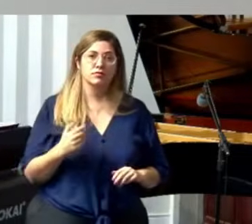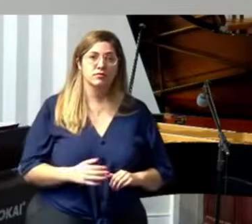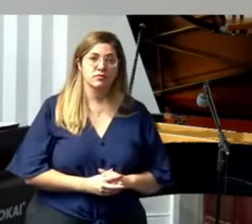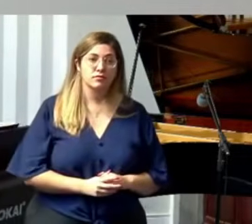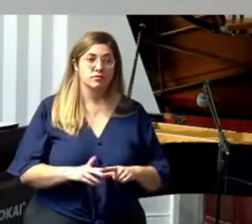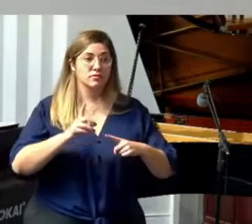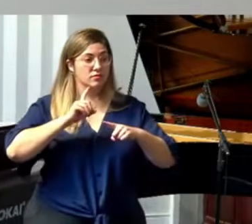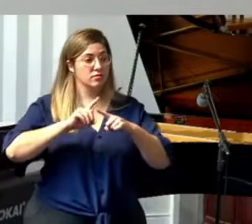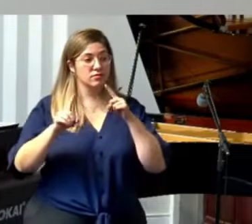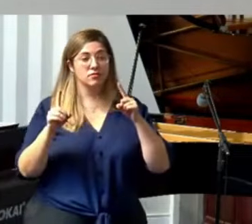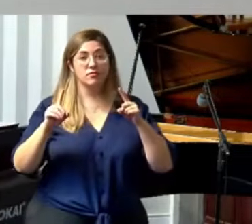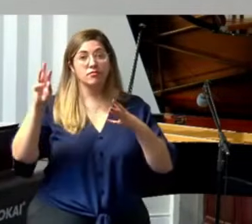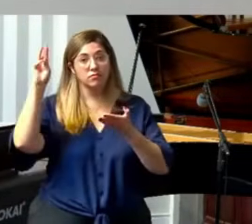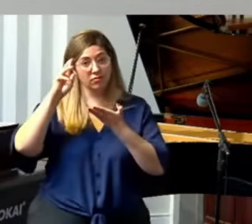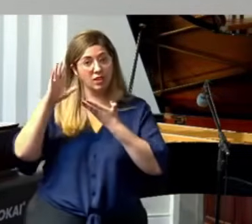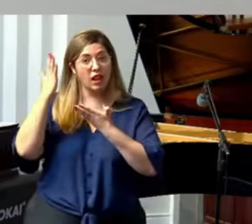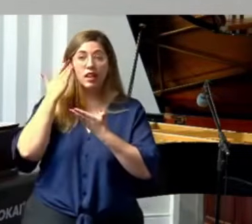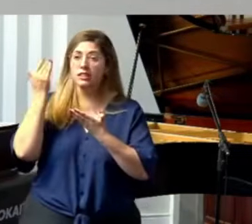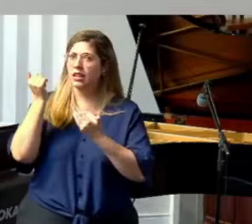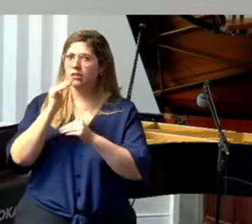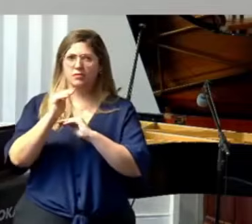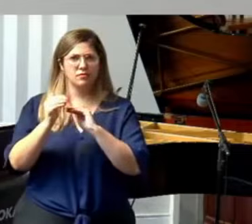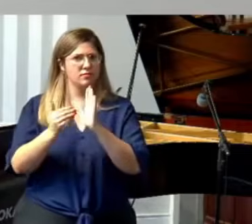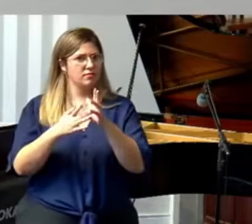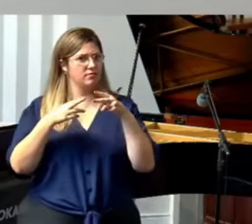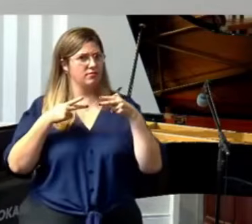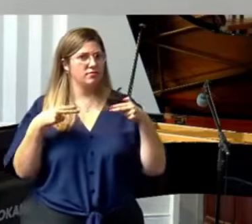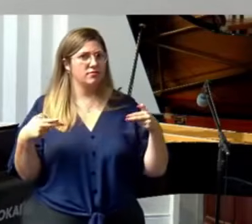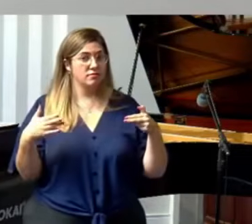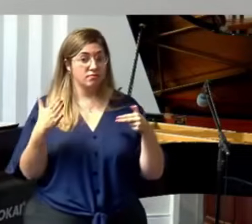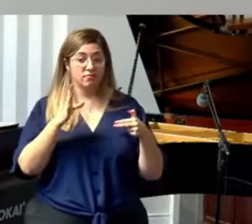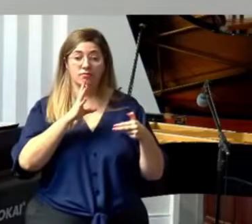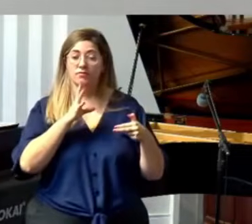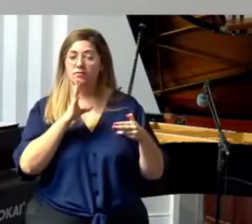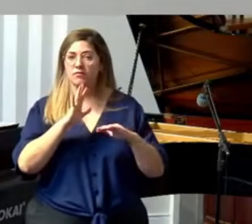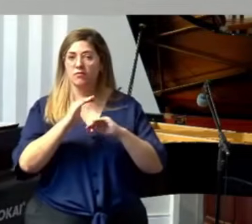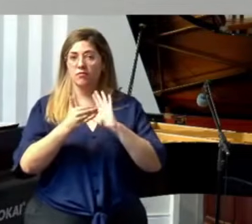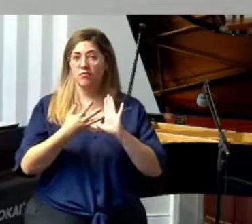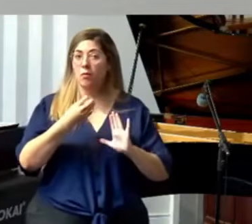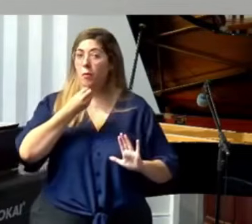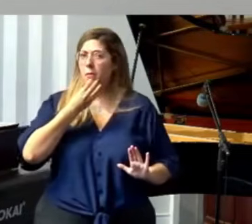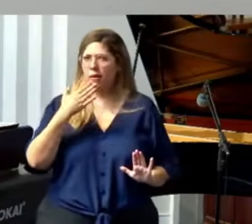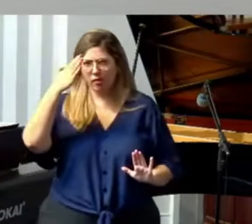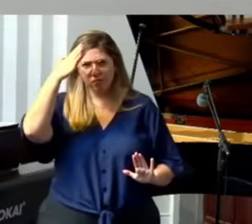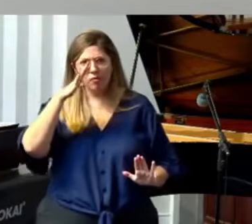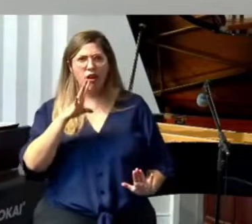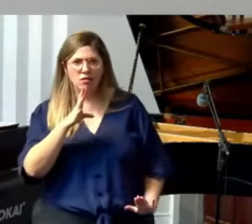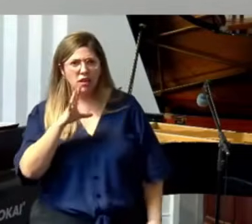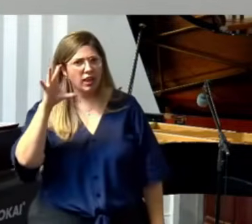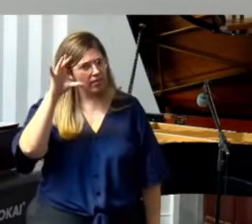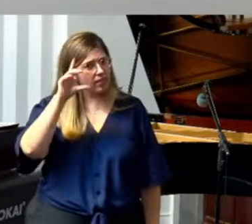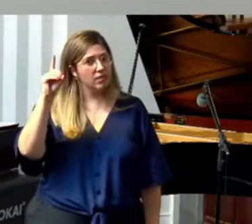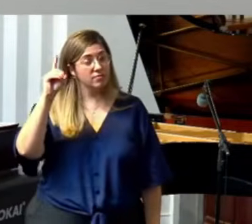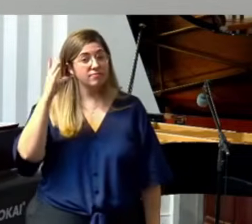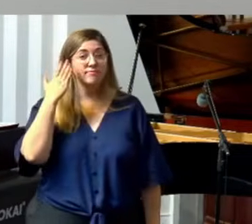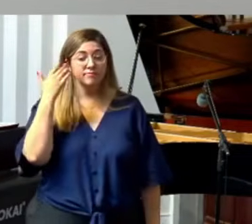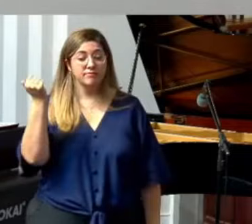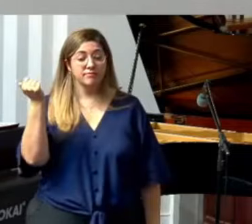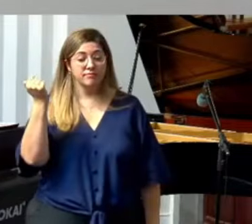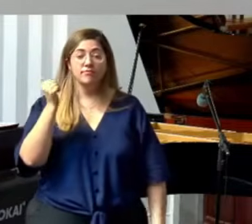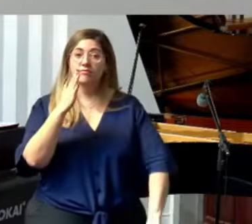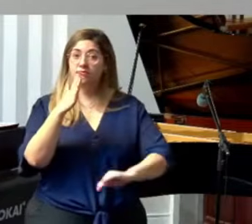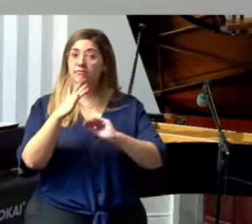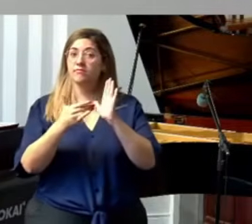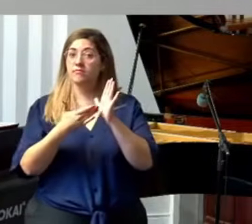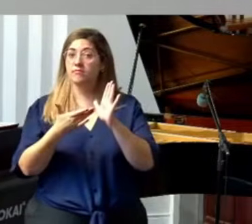Mas o Senhor, sim. O Senhor, que soberanamente conhece o bem e o mal, sabe como lidar com isso.